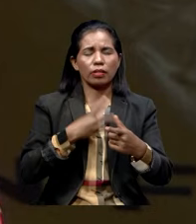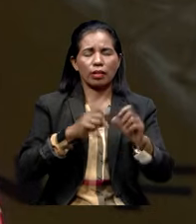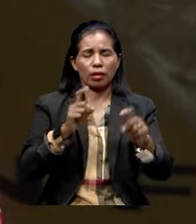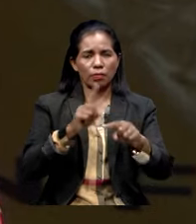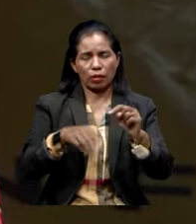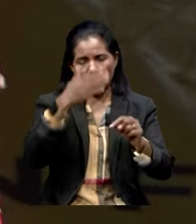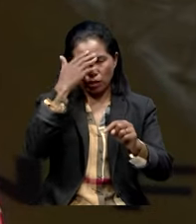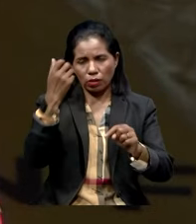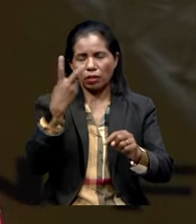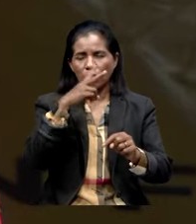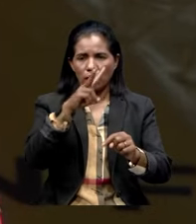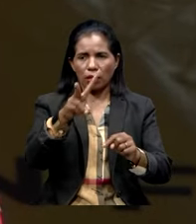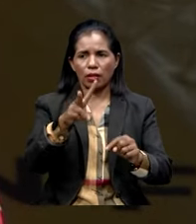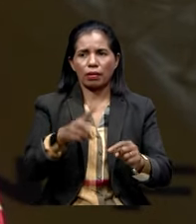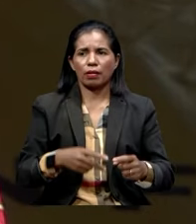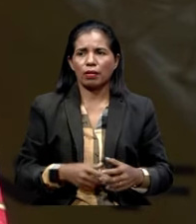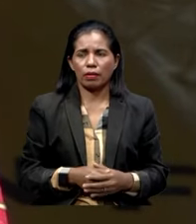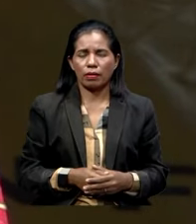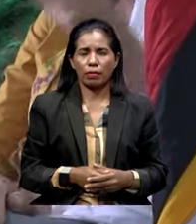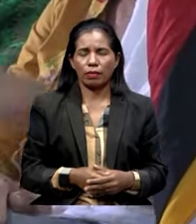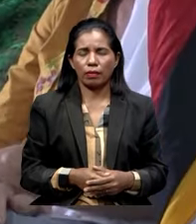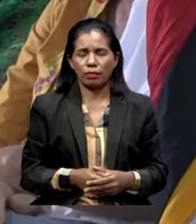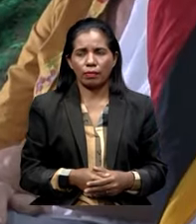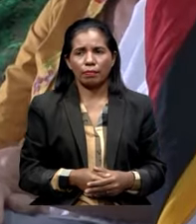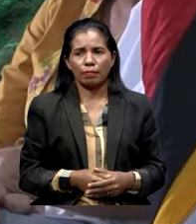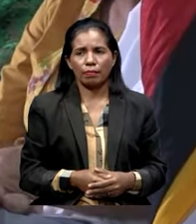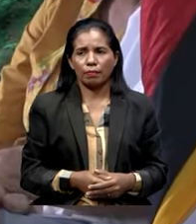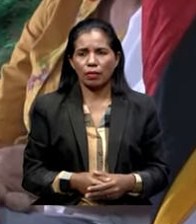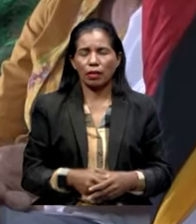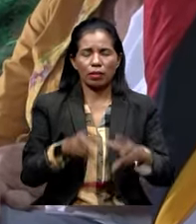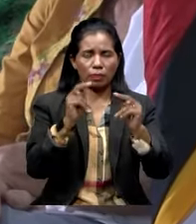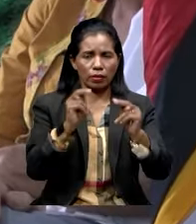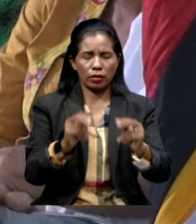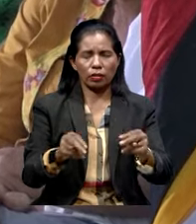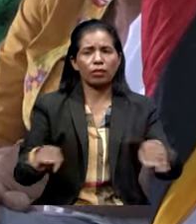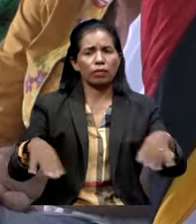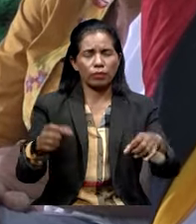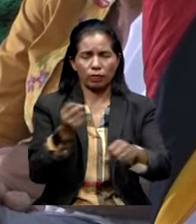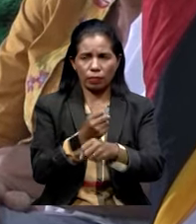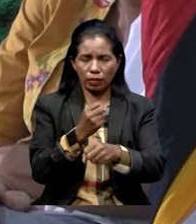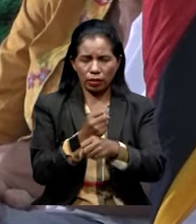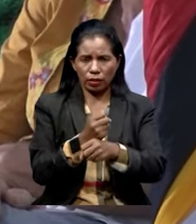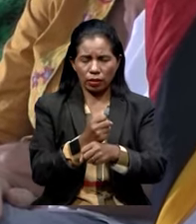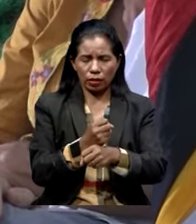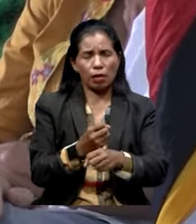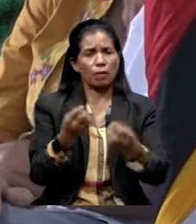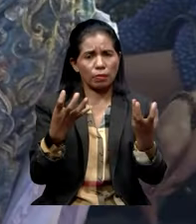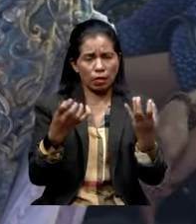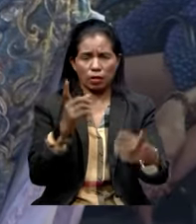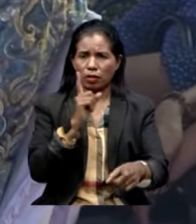a tua areia, oi. E de ser precisa, esforço, Barra também